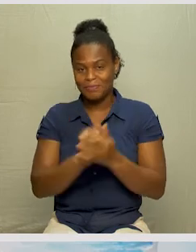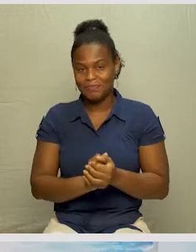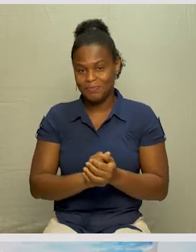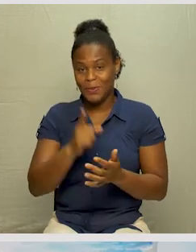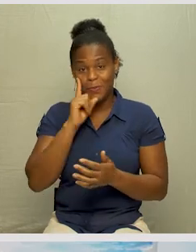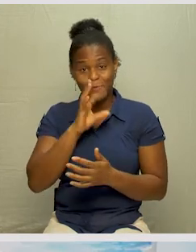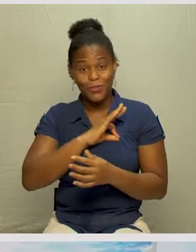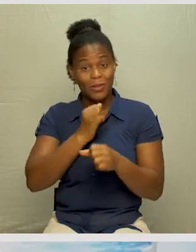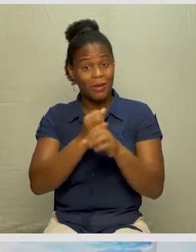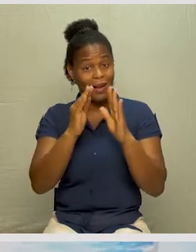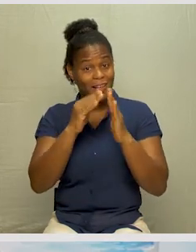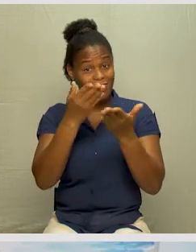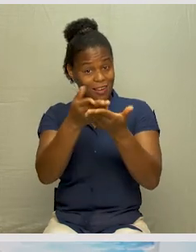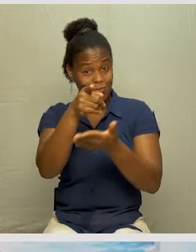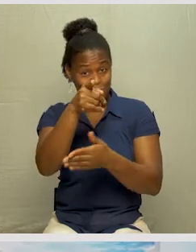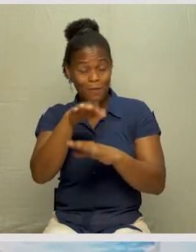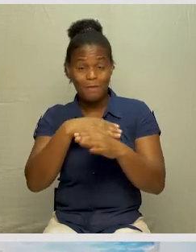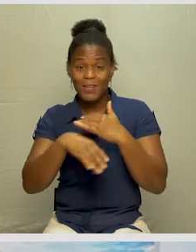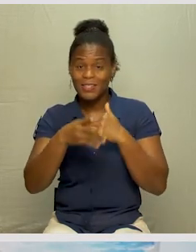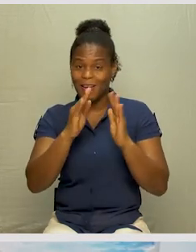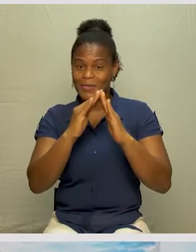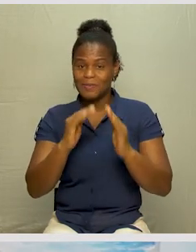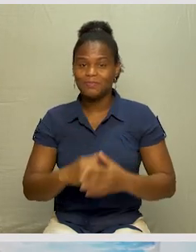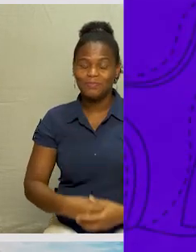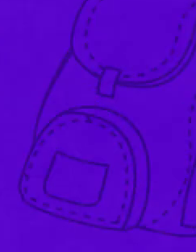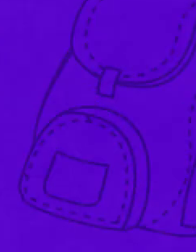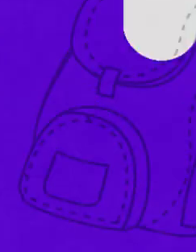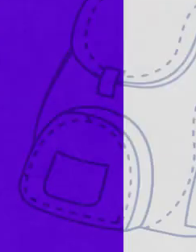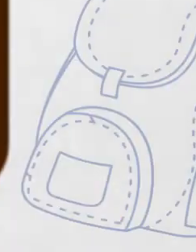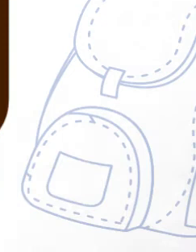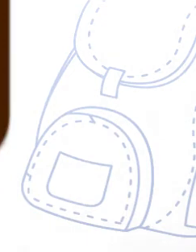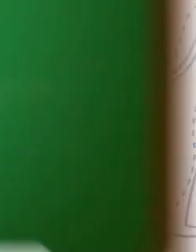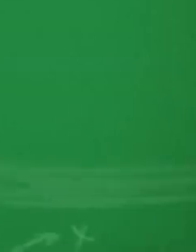passar um pequeno trabalho para vocês fazerem em casa.